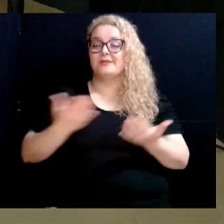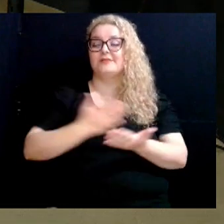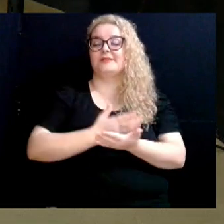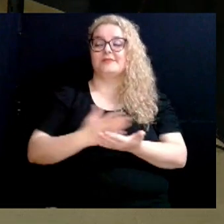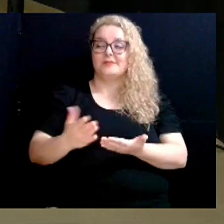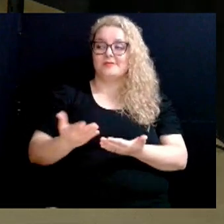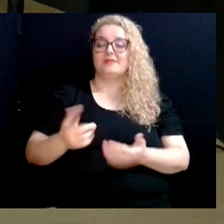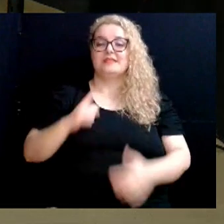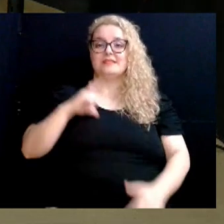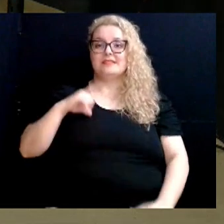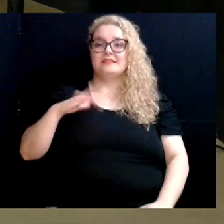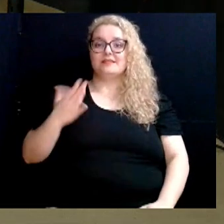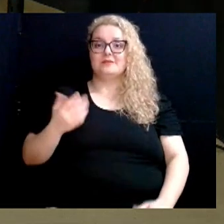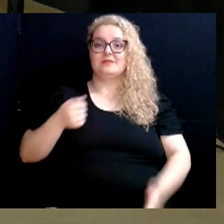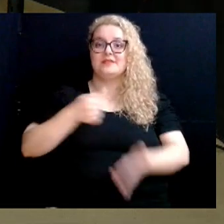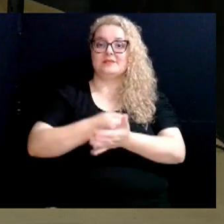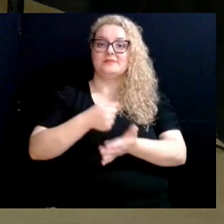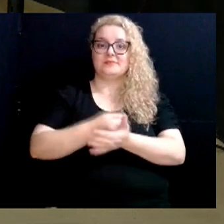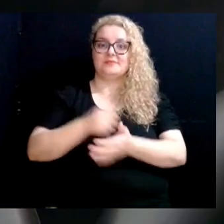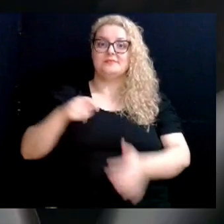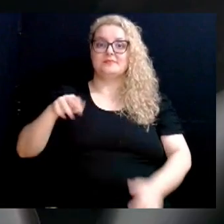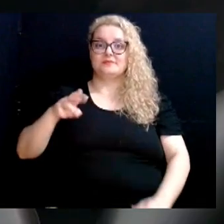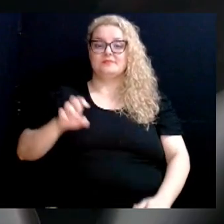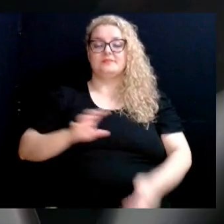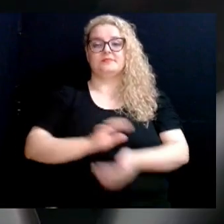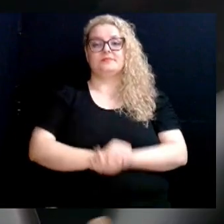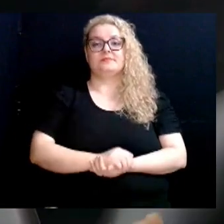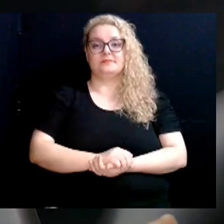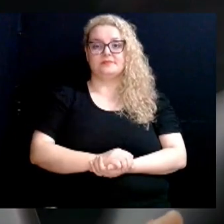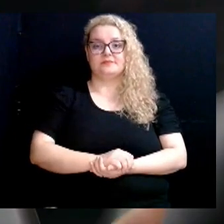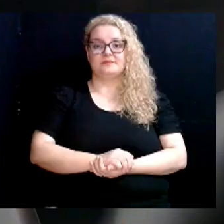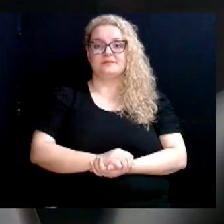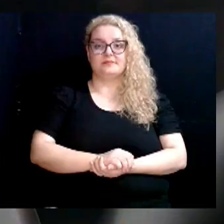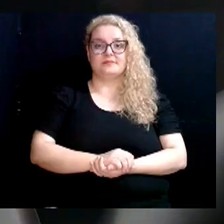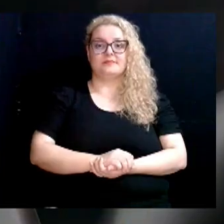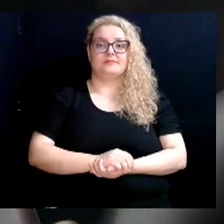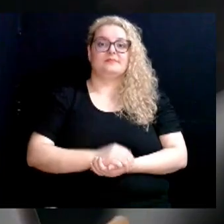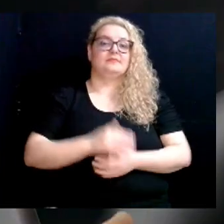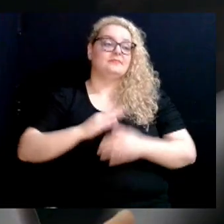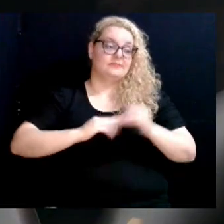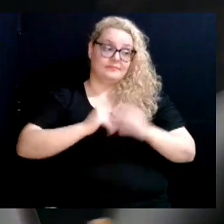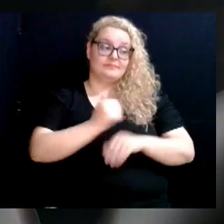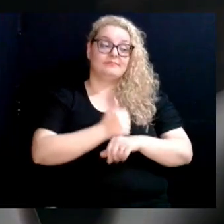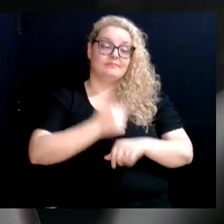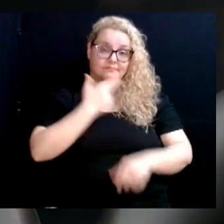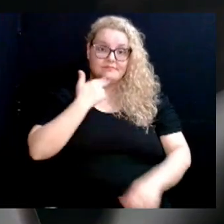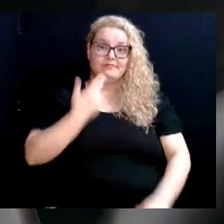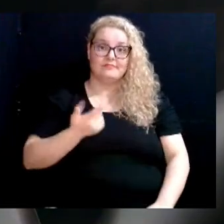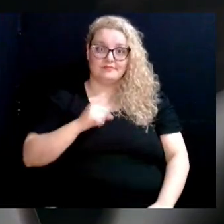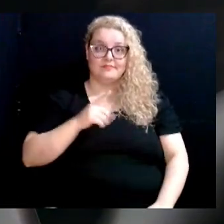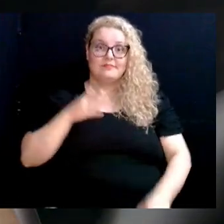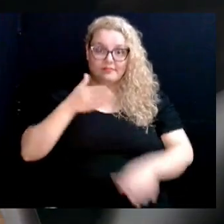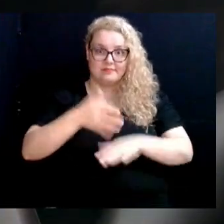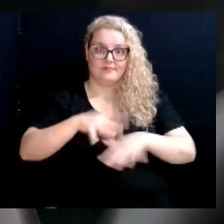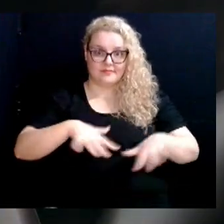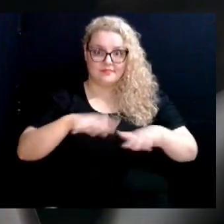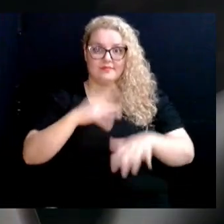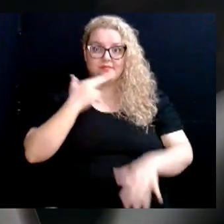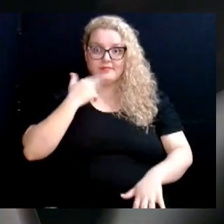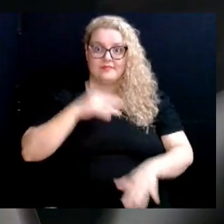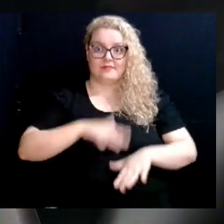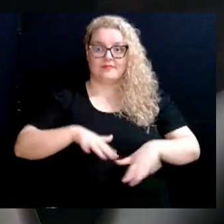ter mais essa cobrança, André? Essa questão nutricional, né? Muito importante. Não querendo entrar na área das